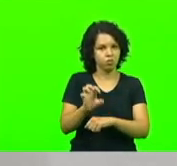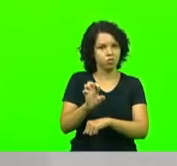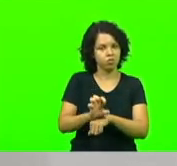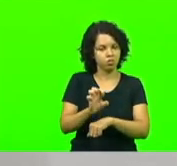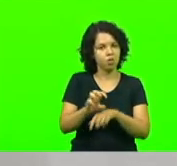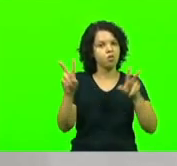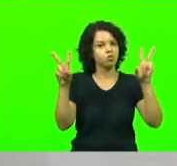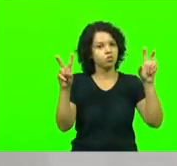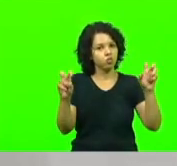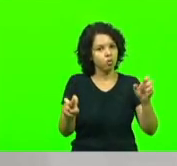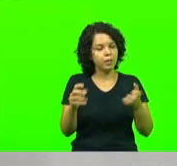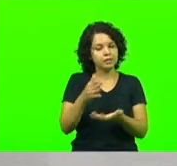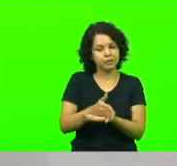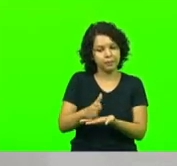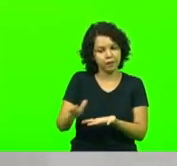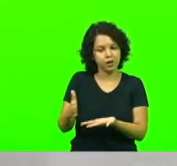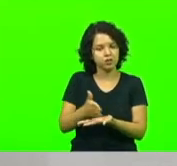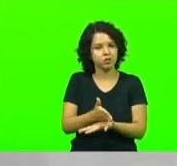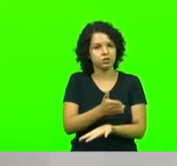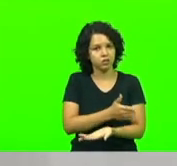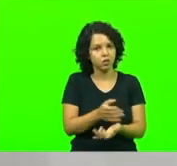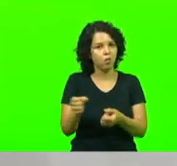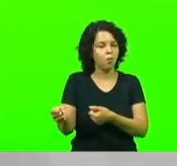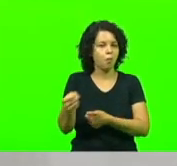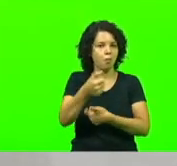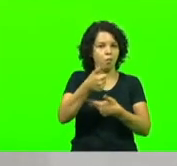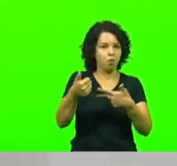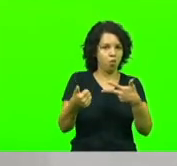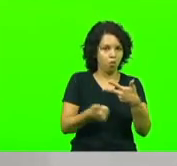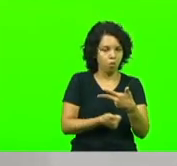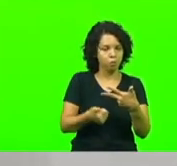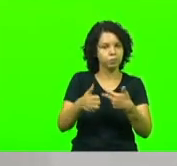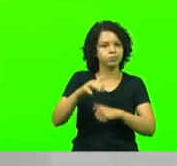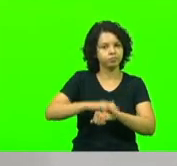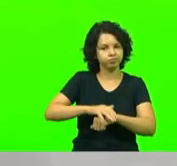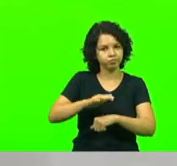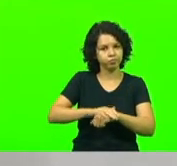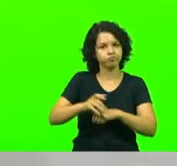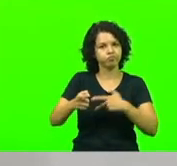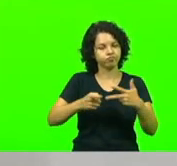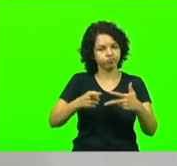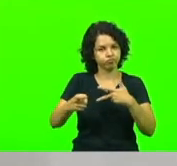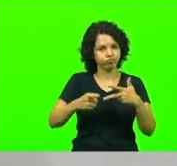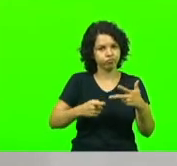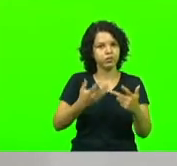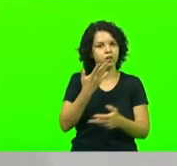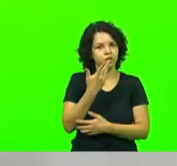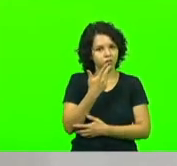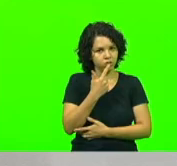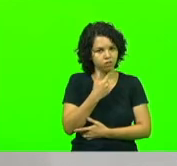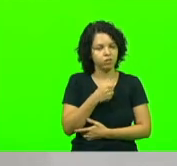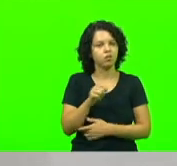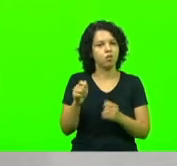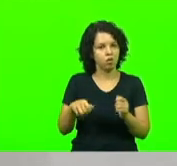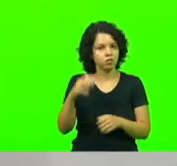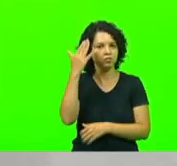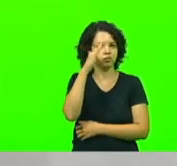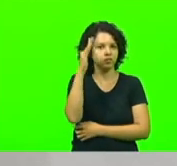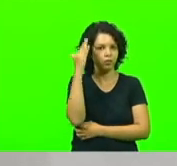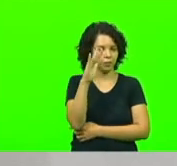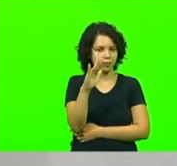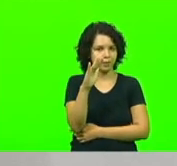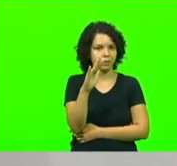separação dos poderes, que diz que é competência típica do Poder Executivo. Bom, só até criança consegue interpretar.